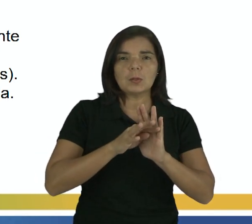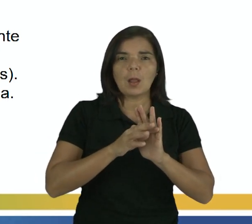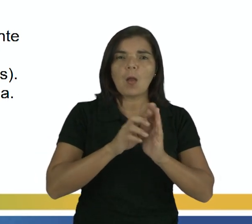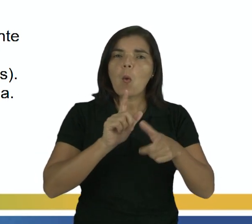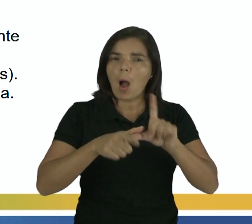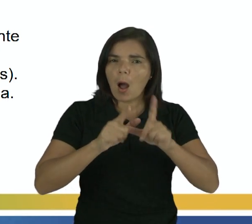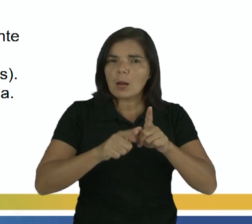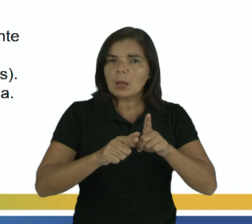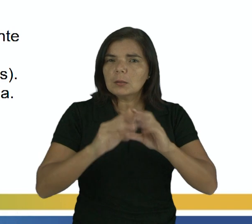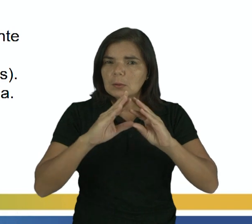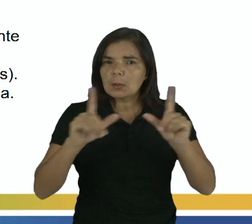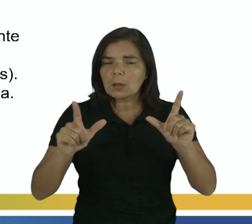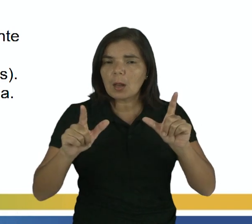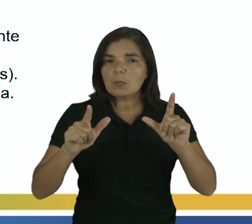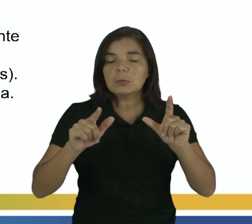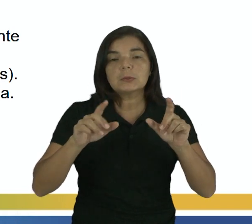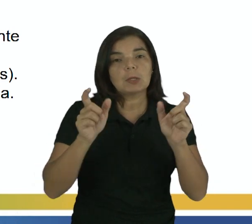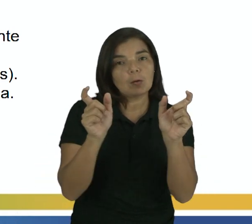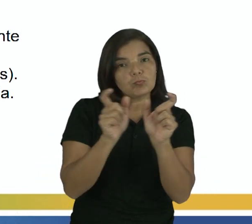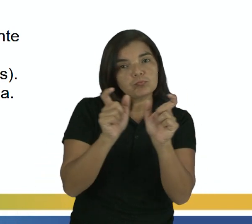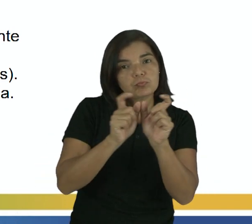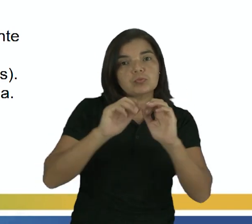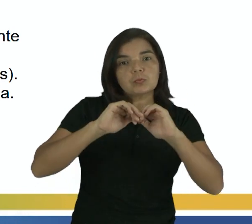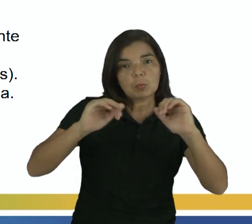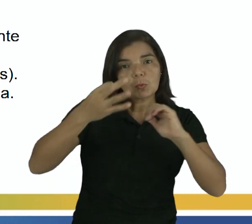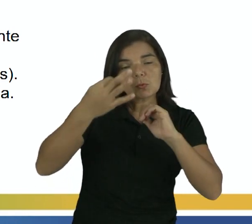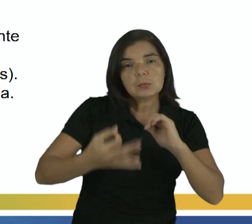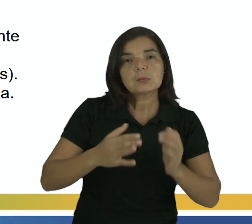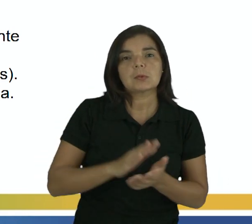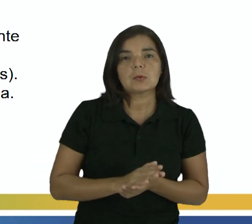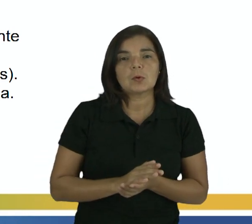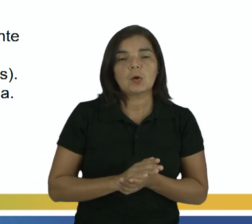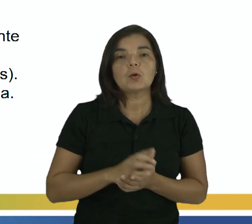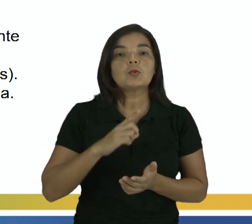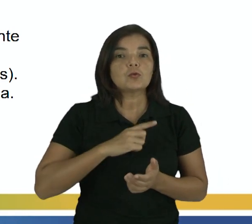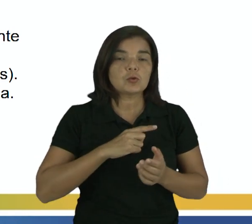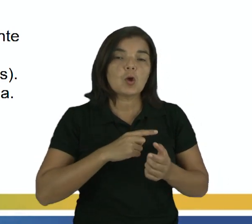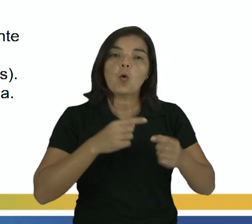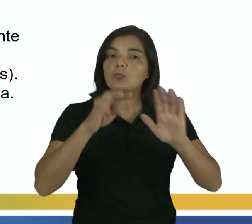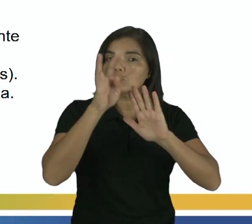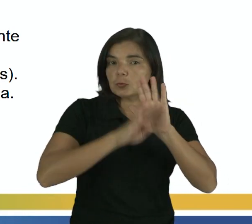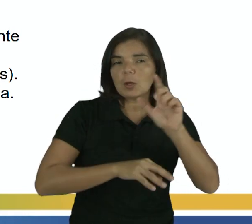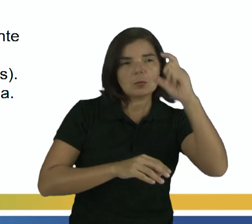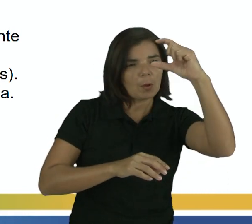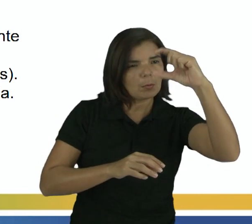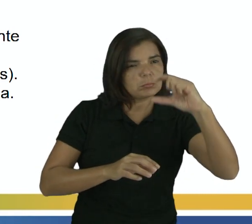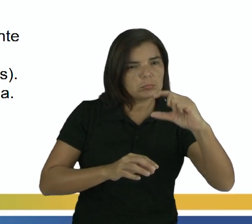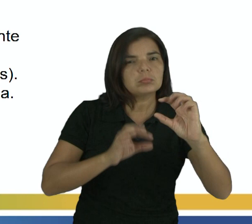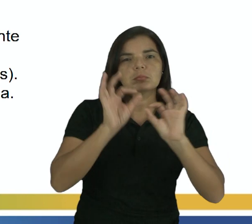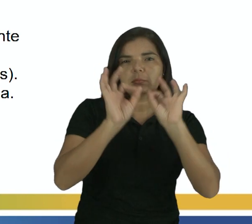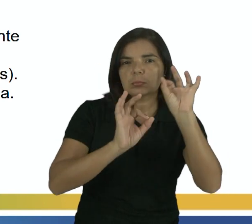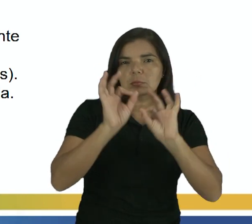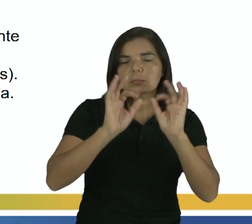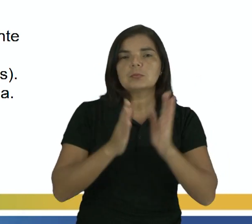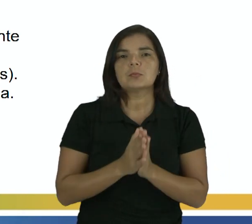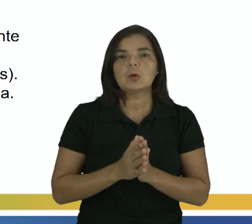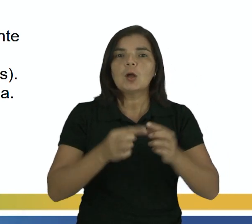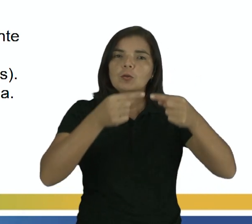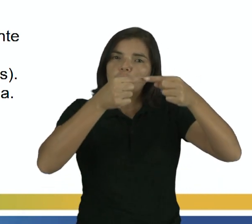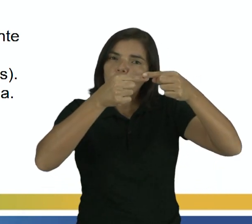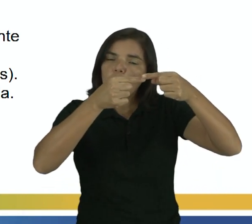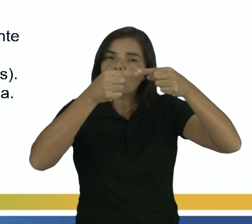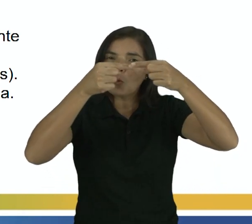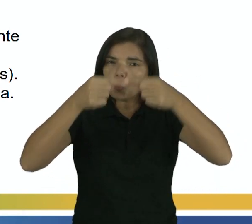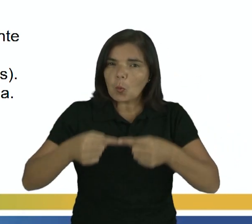legível? Você separou as sílabas corretamente? Seu texto tem parágrafos, ele foi bem organizado? Seu texto tem